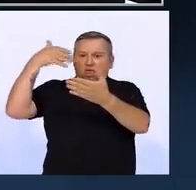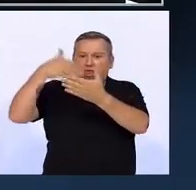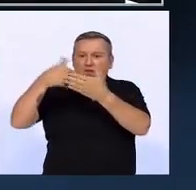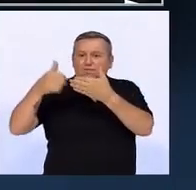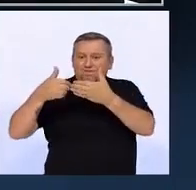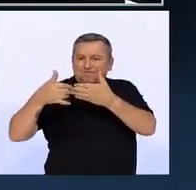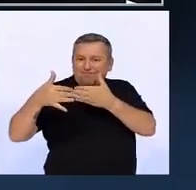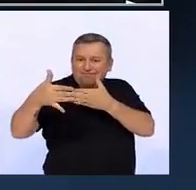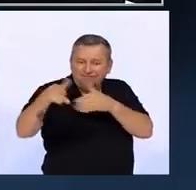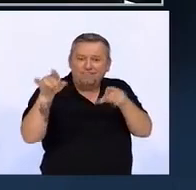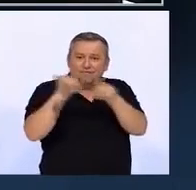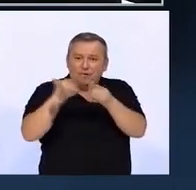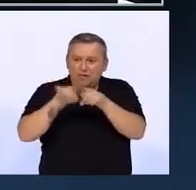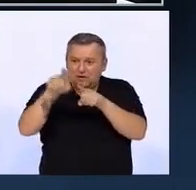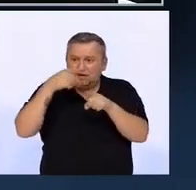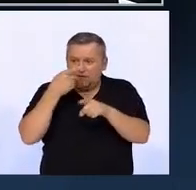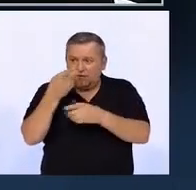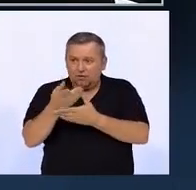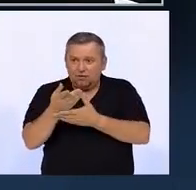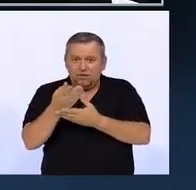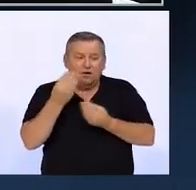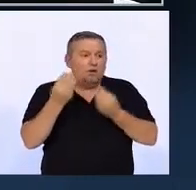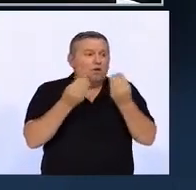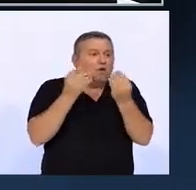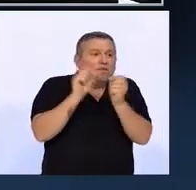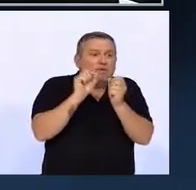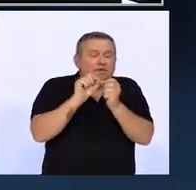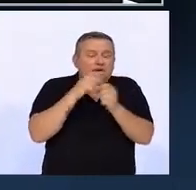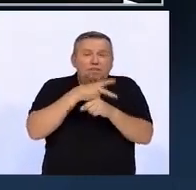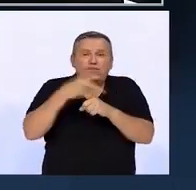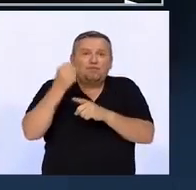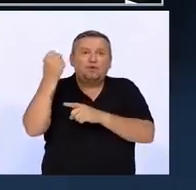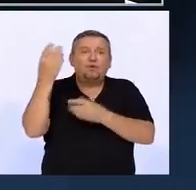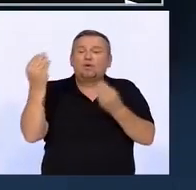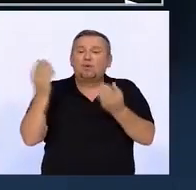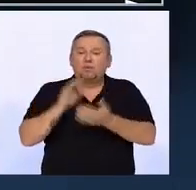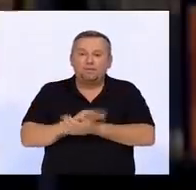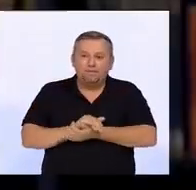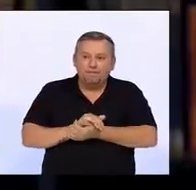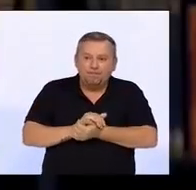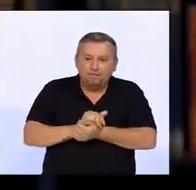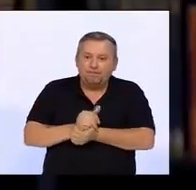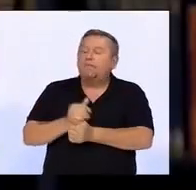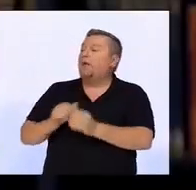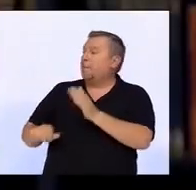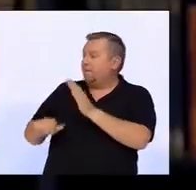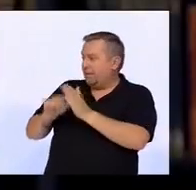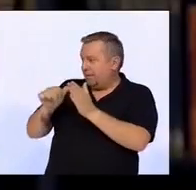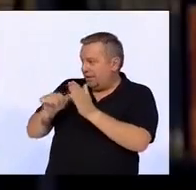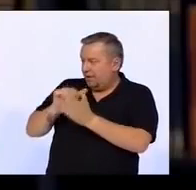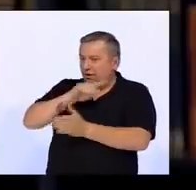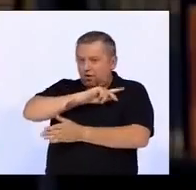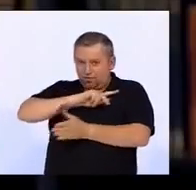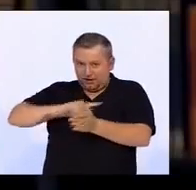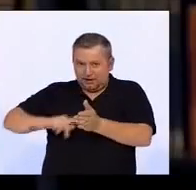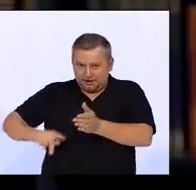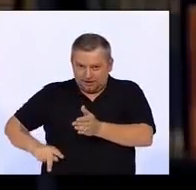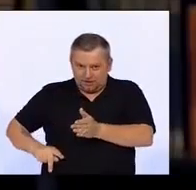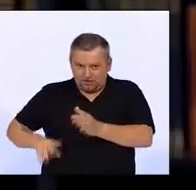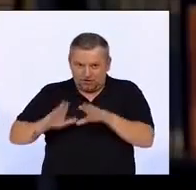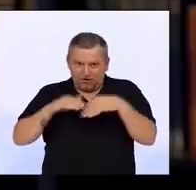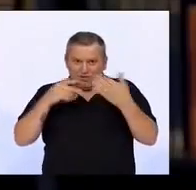com esse fisiologismo que o senhor mencionou, como fazer essas reformas? Olha, eu diria o seguinte, primeiro, um presidente da República, quando a gente fala,